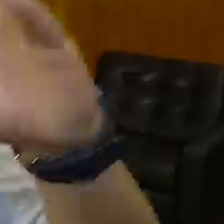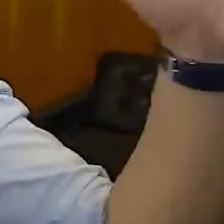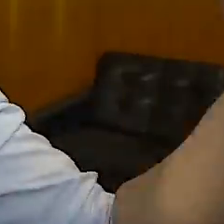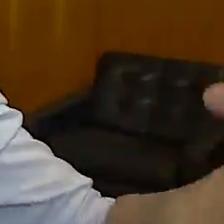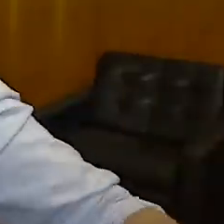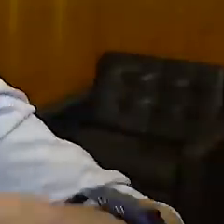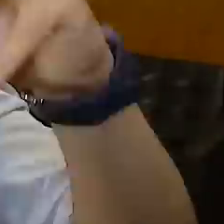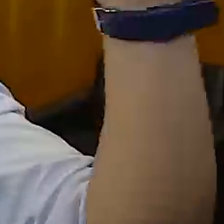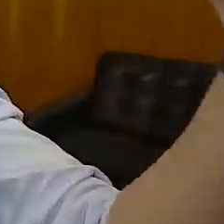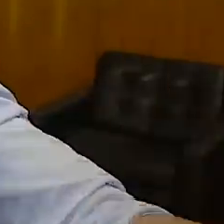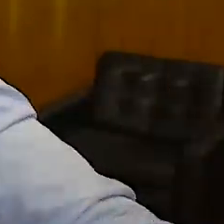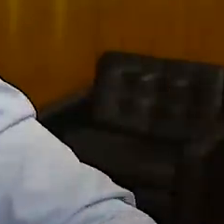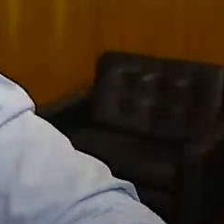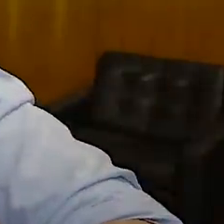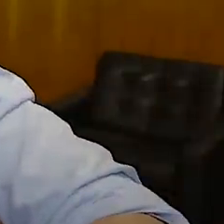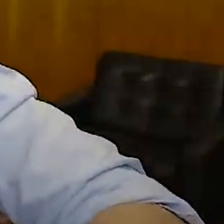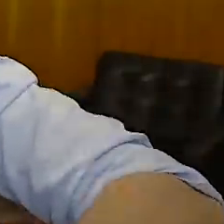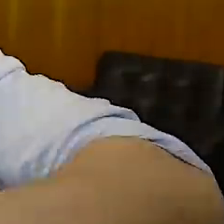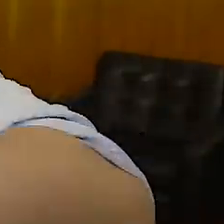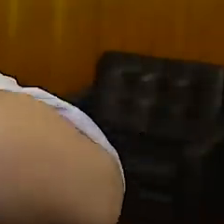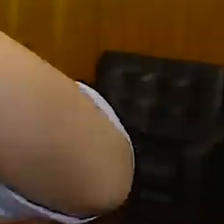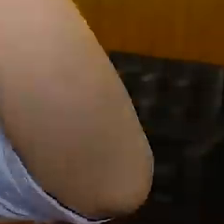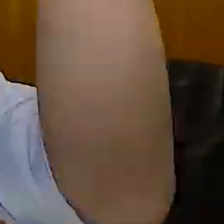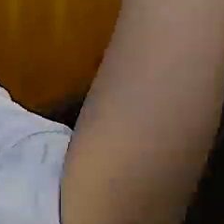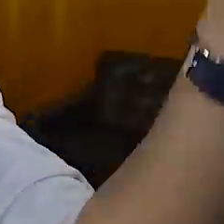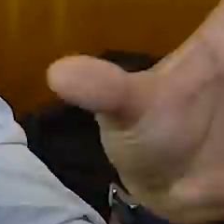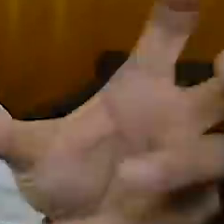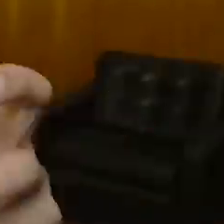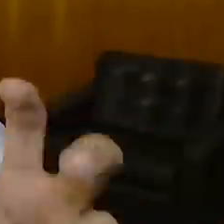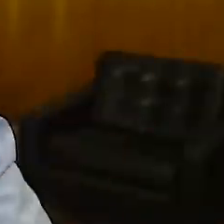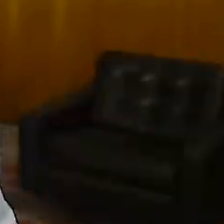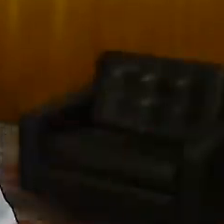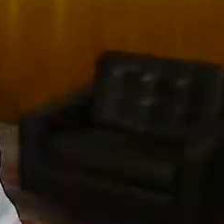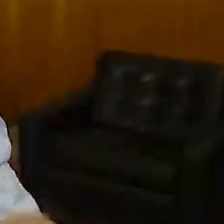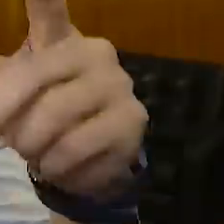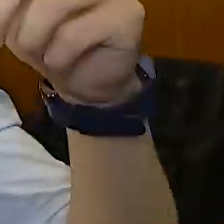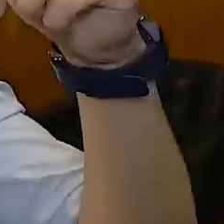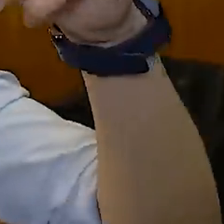impeachment. Todas as reuniões, Michel Temer, Eduardo Cunha, todos os